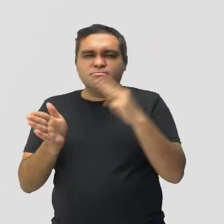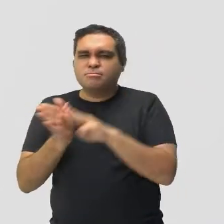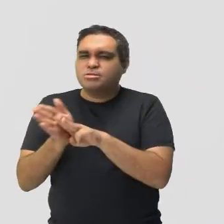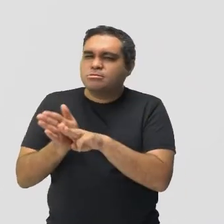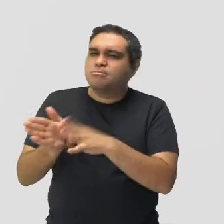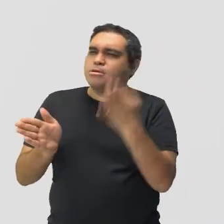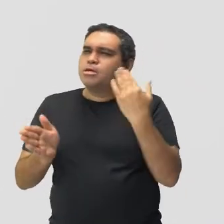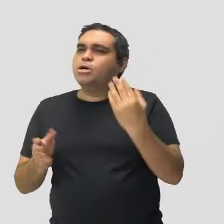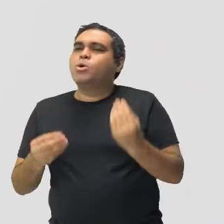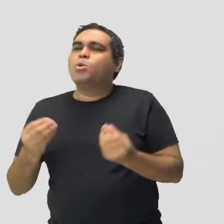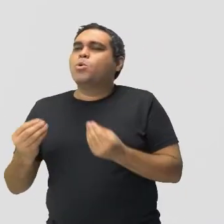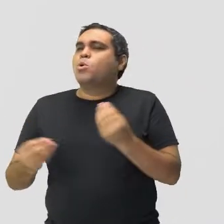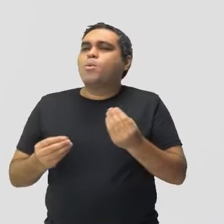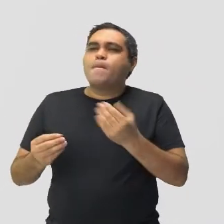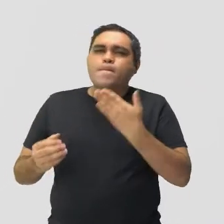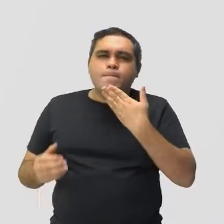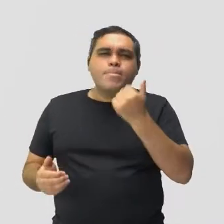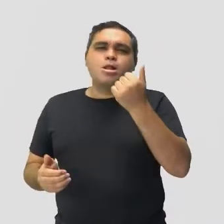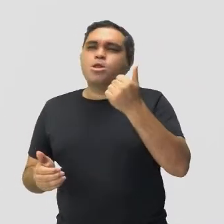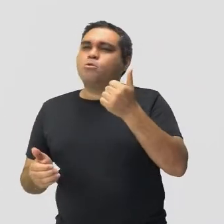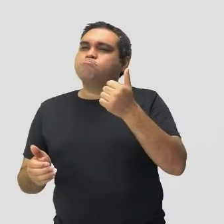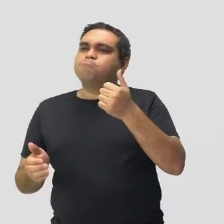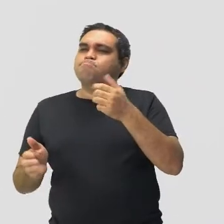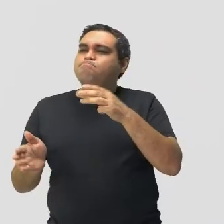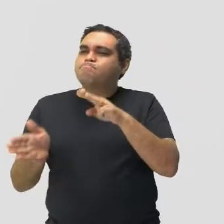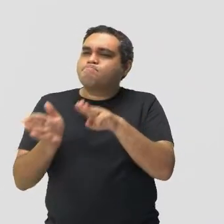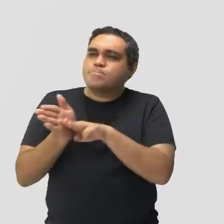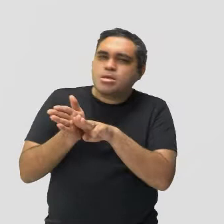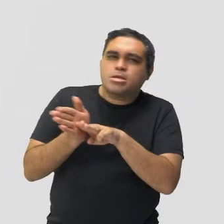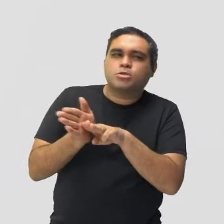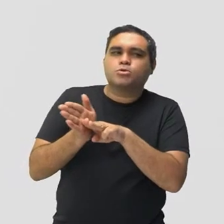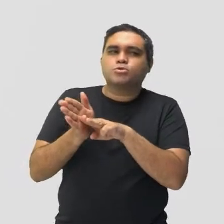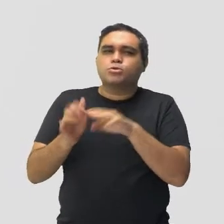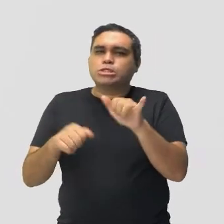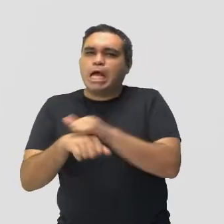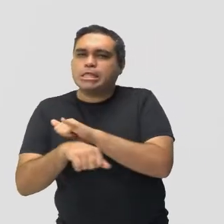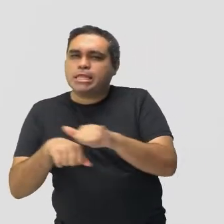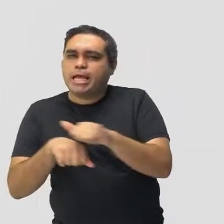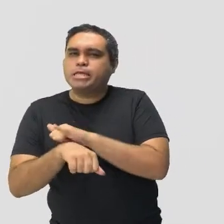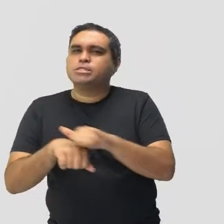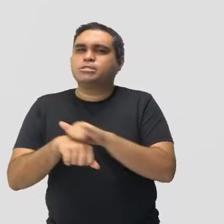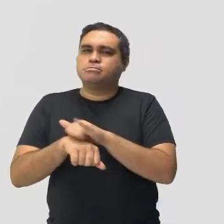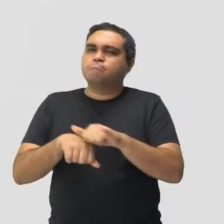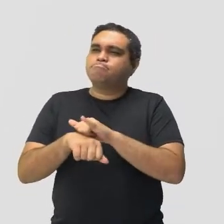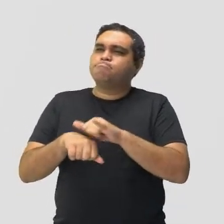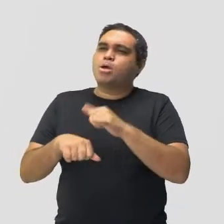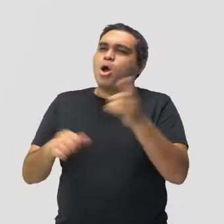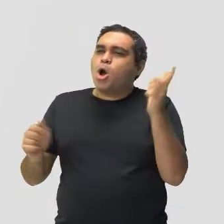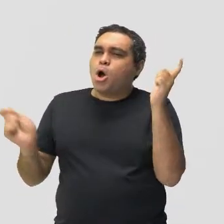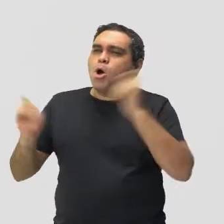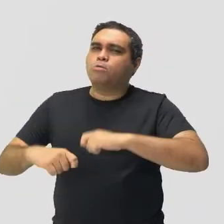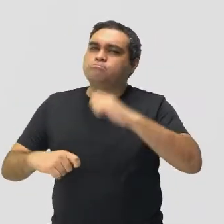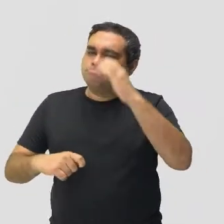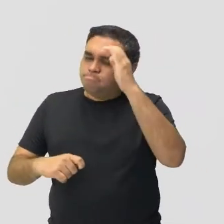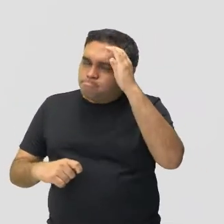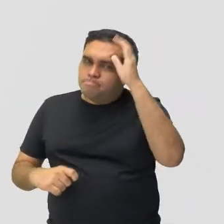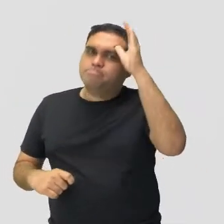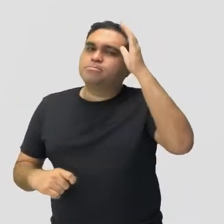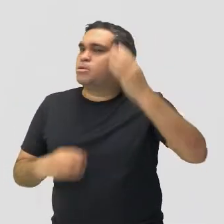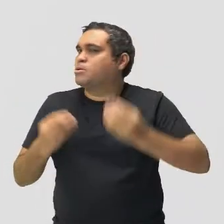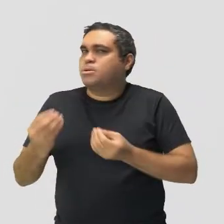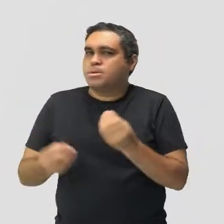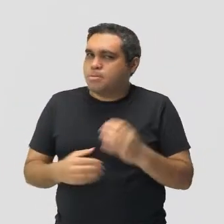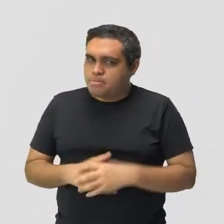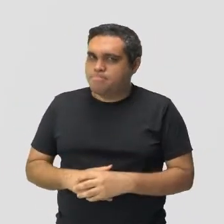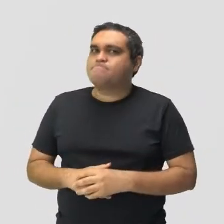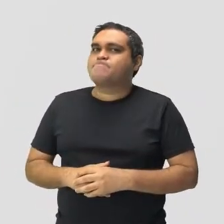melhor maneira, qual é a melhor forma, qual é o melhor método para que a gente possa adquirir um conhecimento? Você